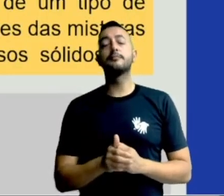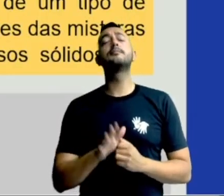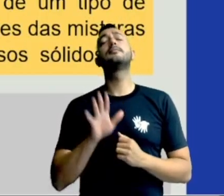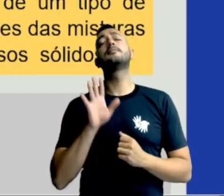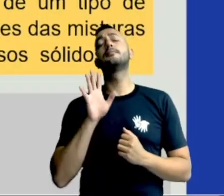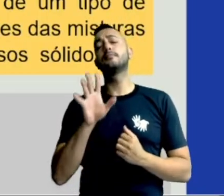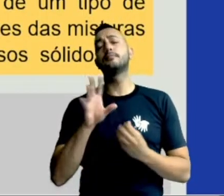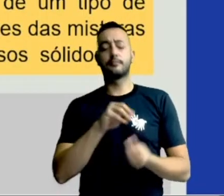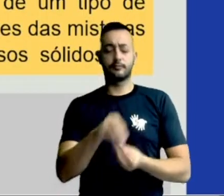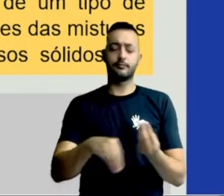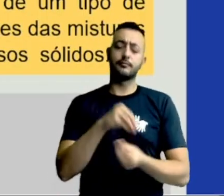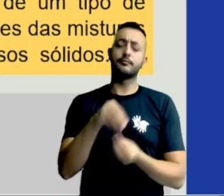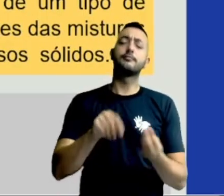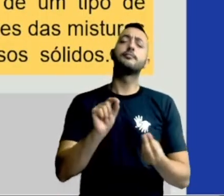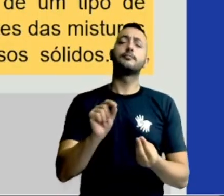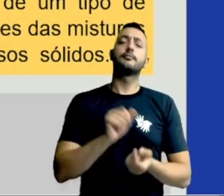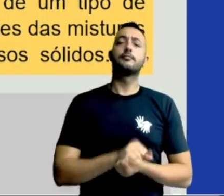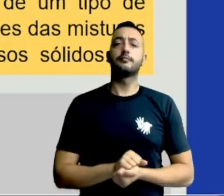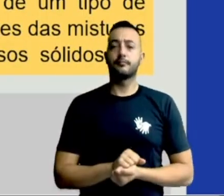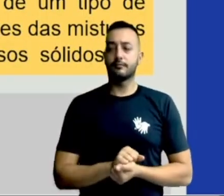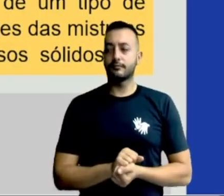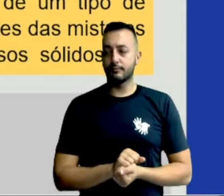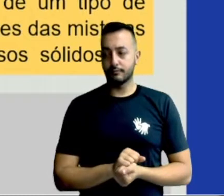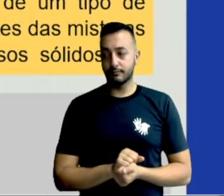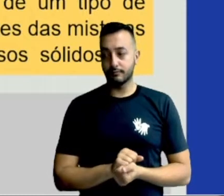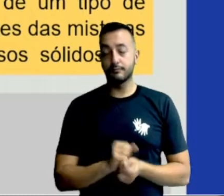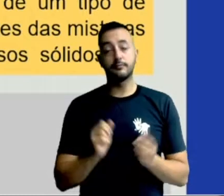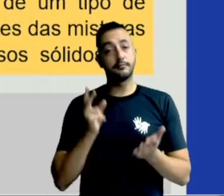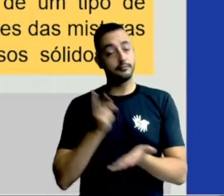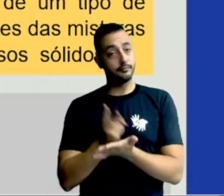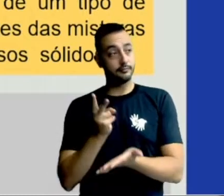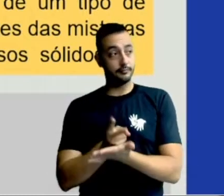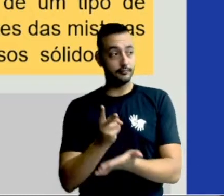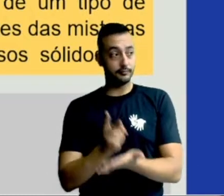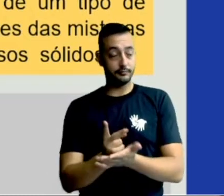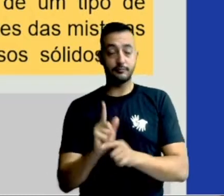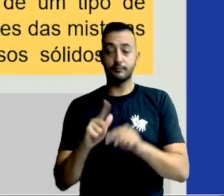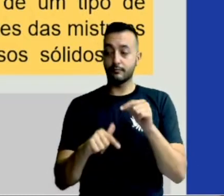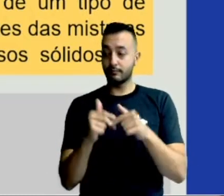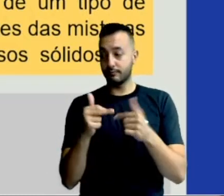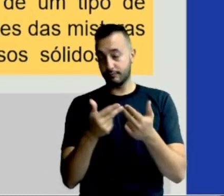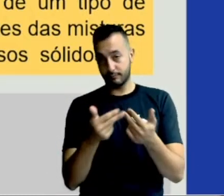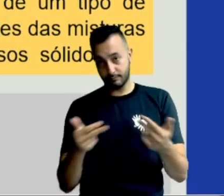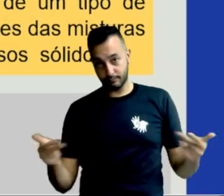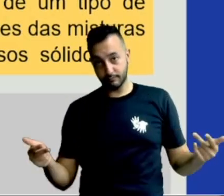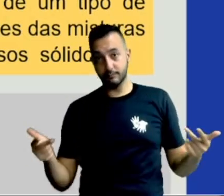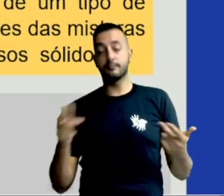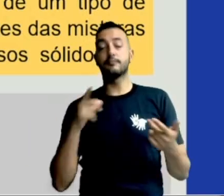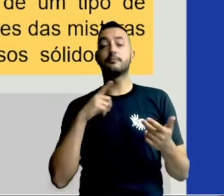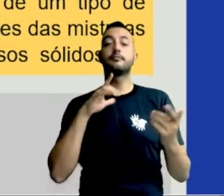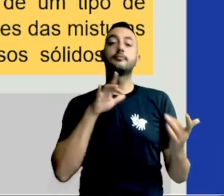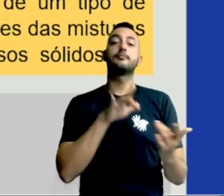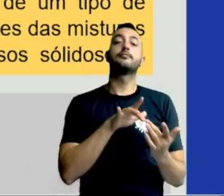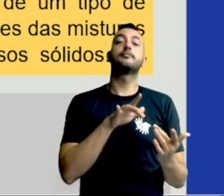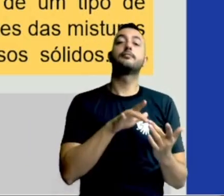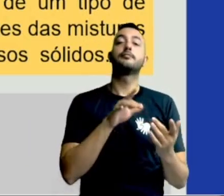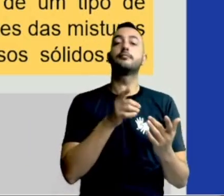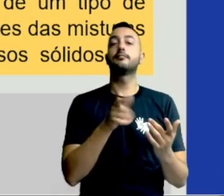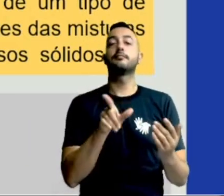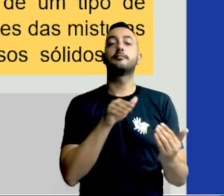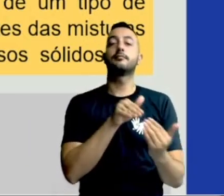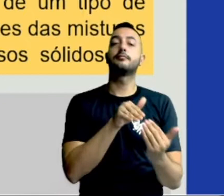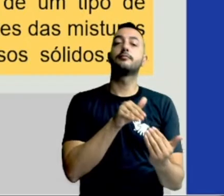Mas o que é mistura? Todas as vezes que um material entra em contato com